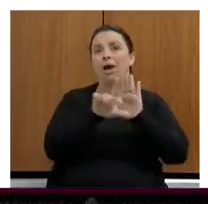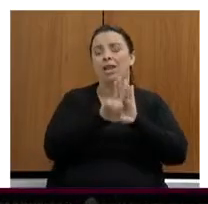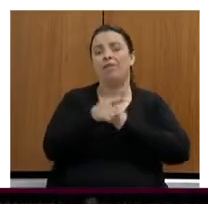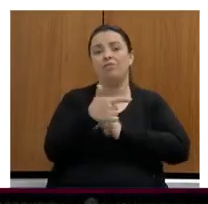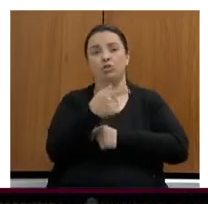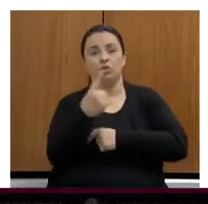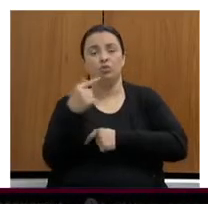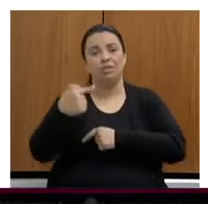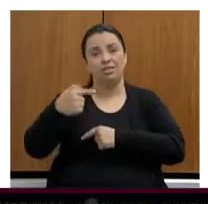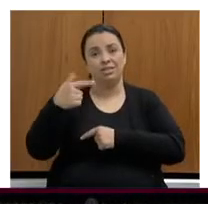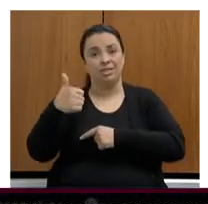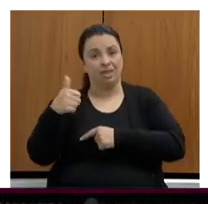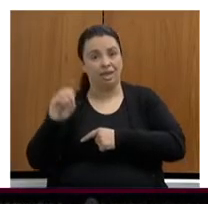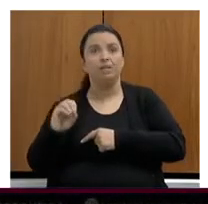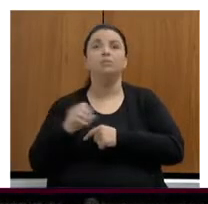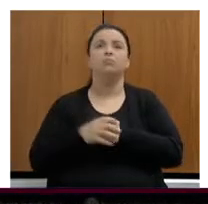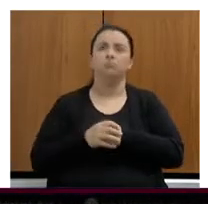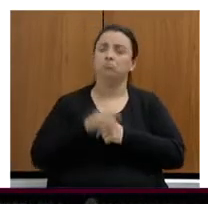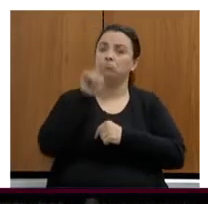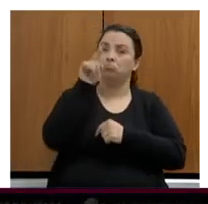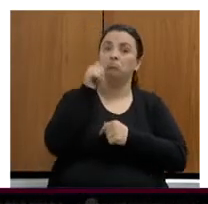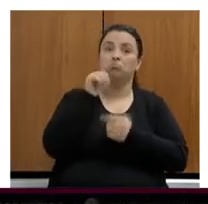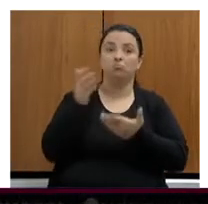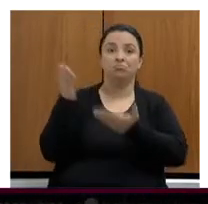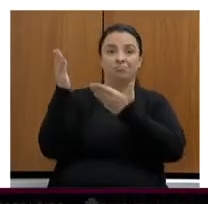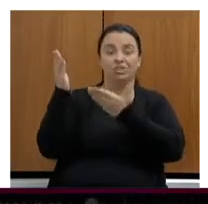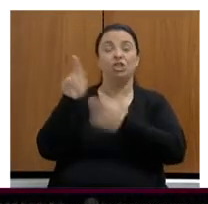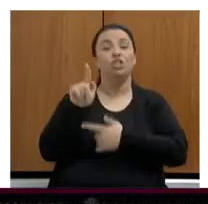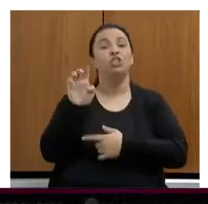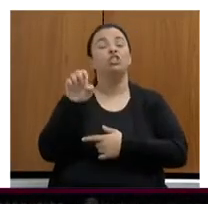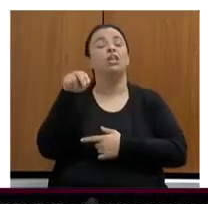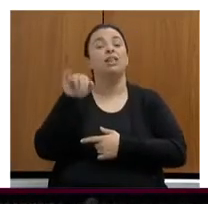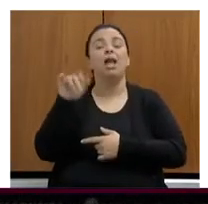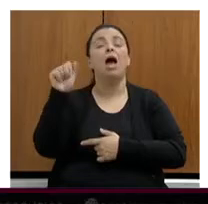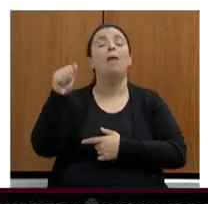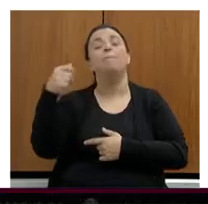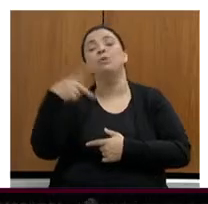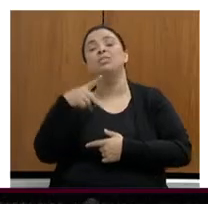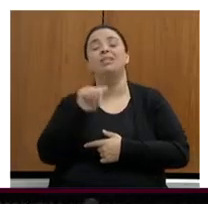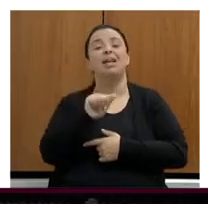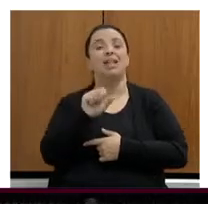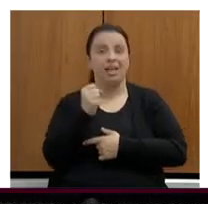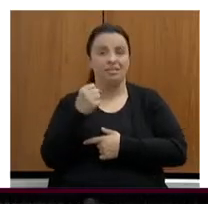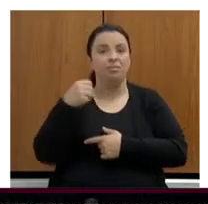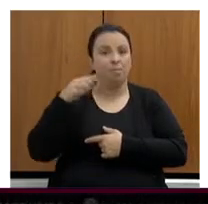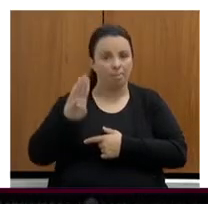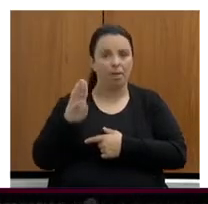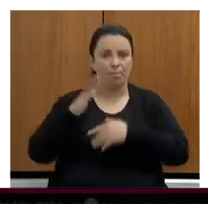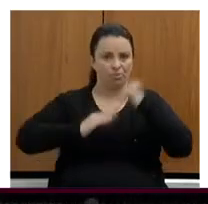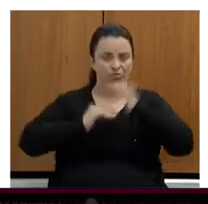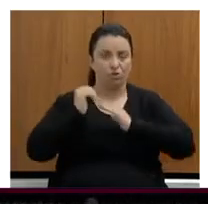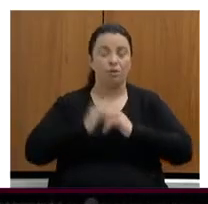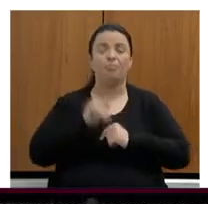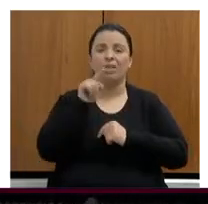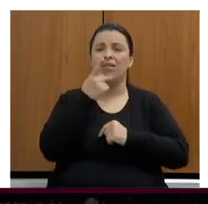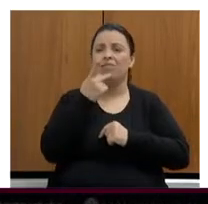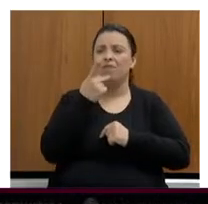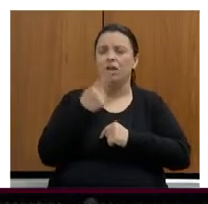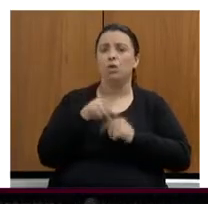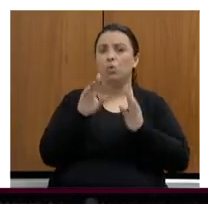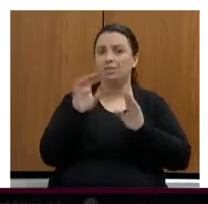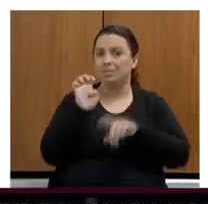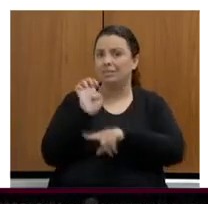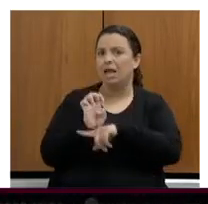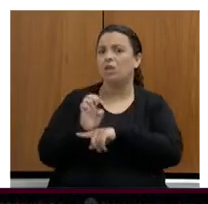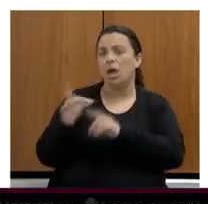e a senhora gênio Cruz auxiliar de serviço Educação Básica aposentada dever do Estado garantir aos idosos proteção à